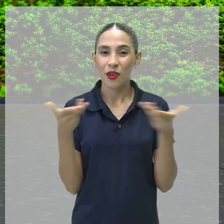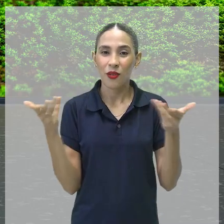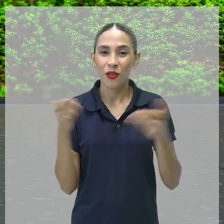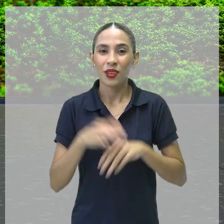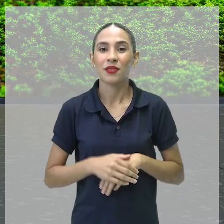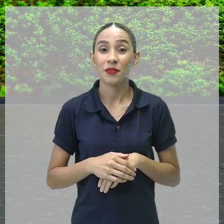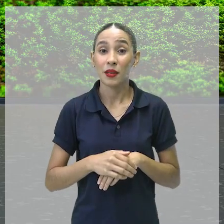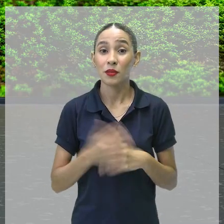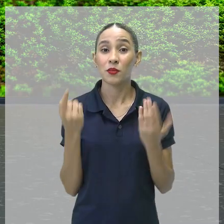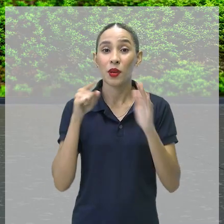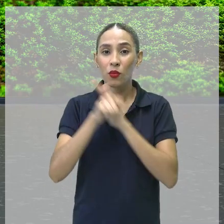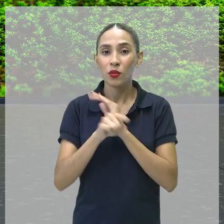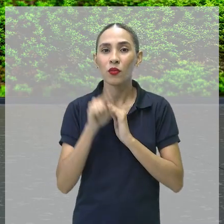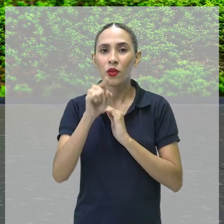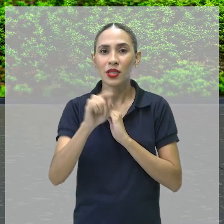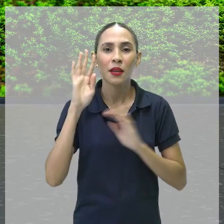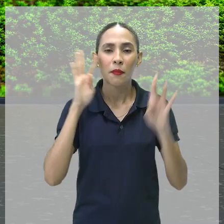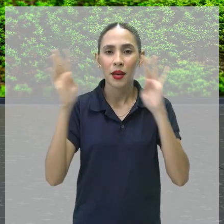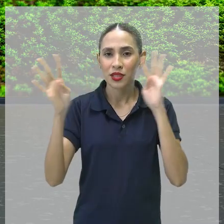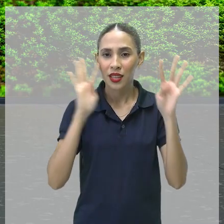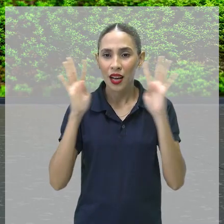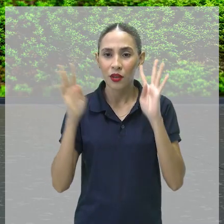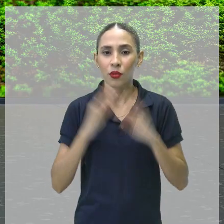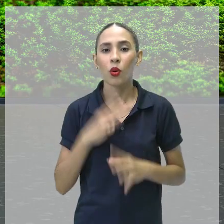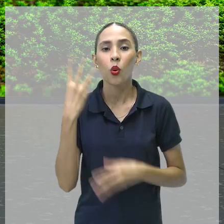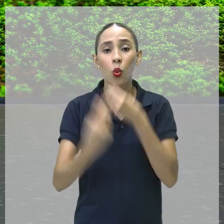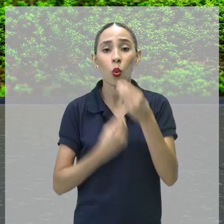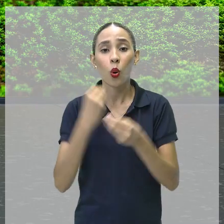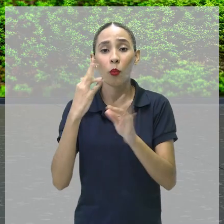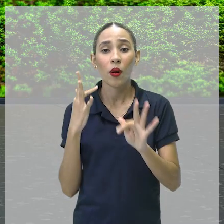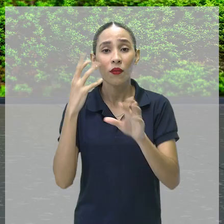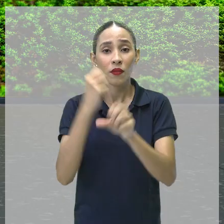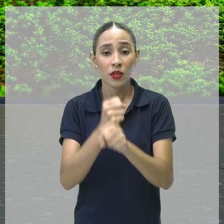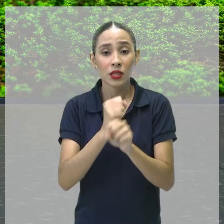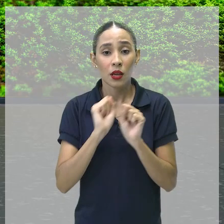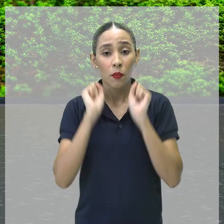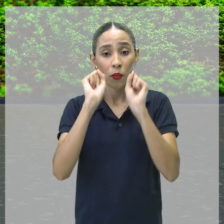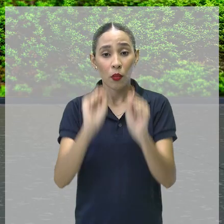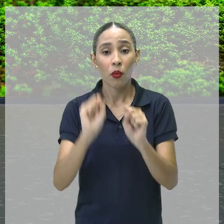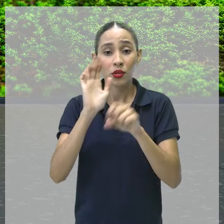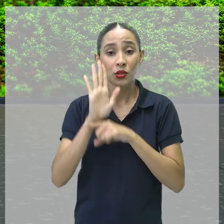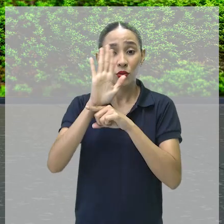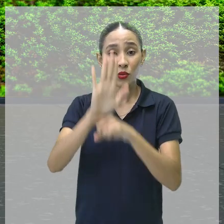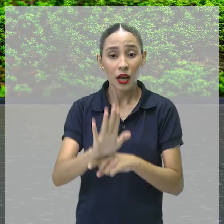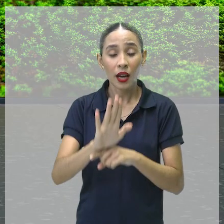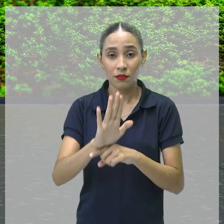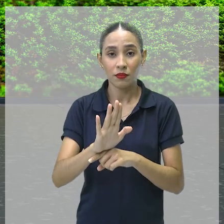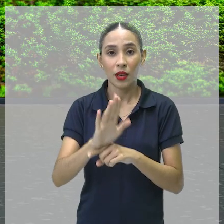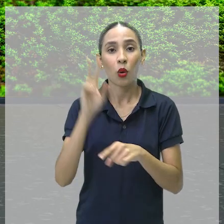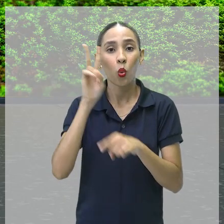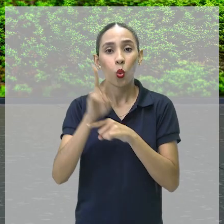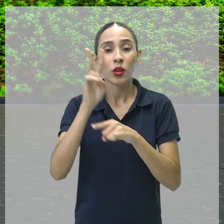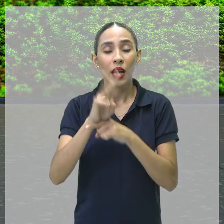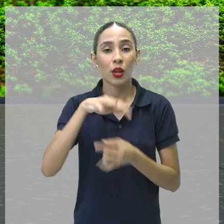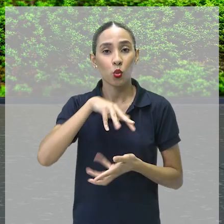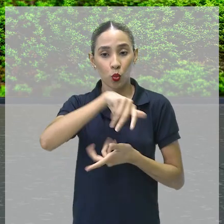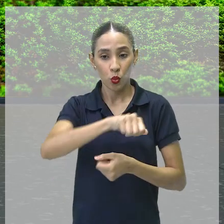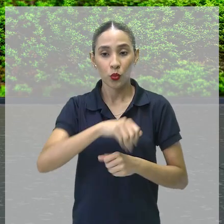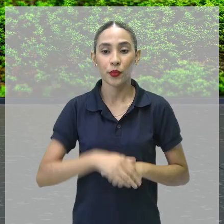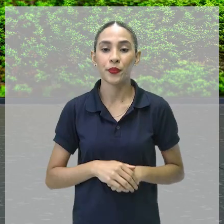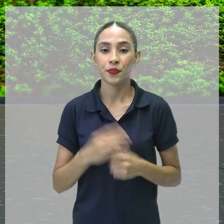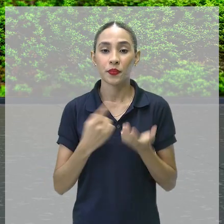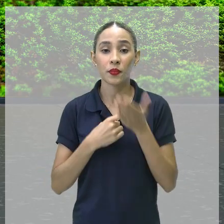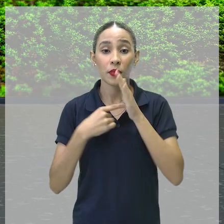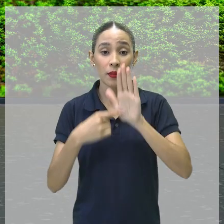você aí o questionamento. Vocês já imaginaram como a física pode ajudar a salvar o mundo? Olha